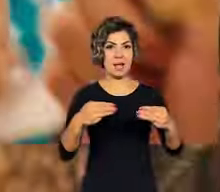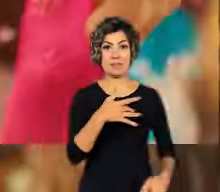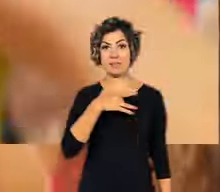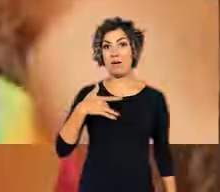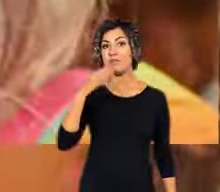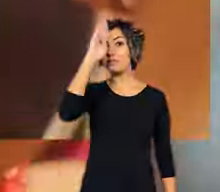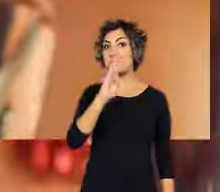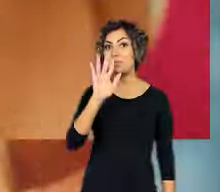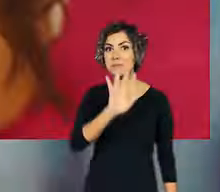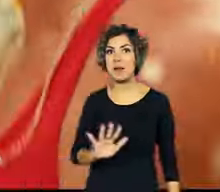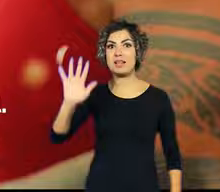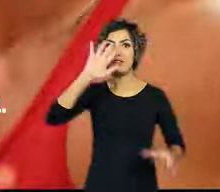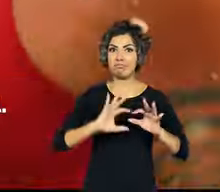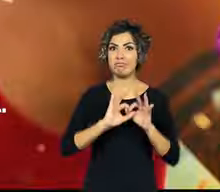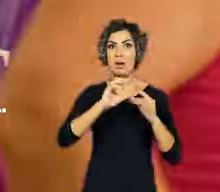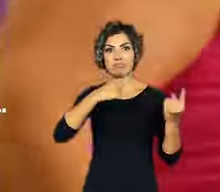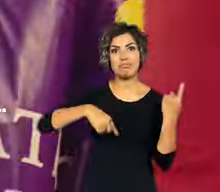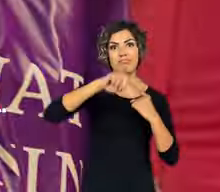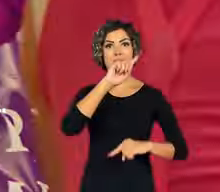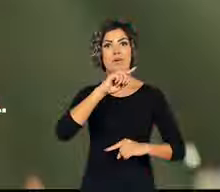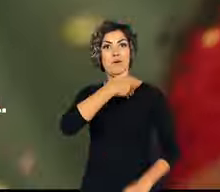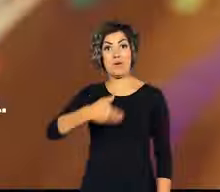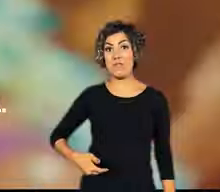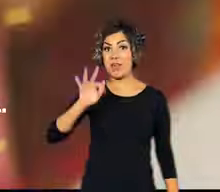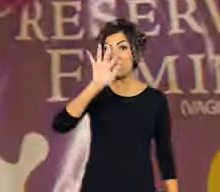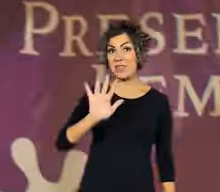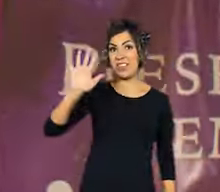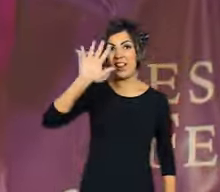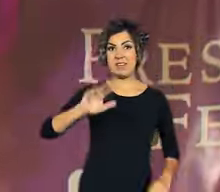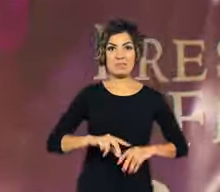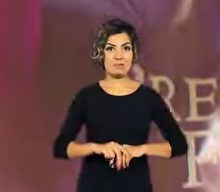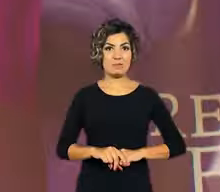Ministério da Saúde, Brasil, União e Reconstrução, Governo Federal.